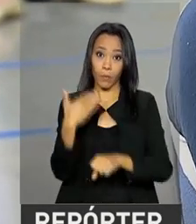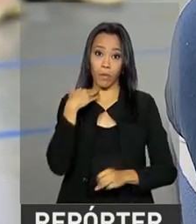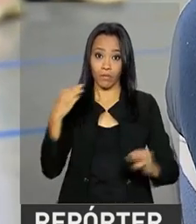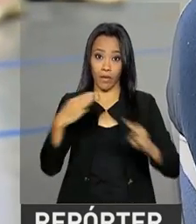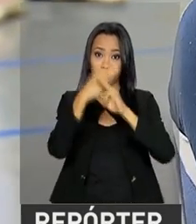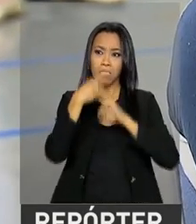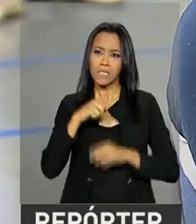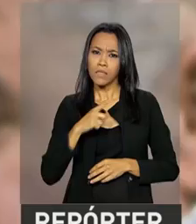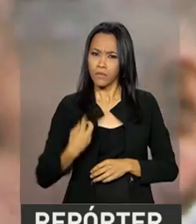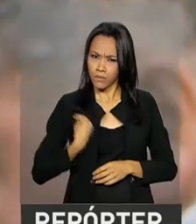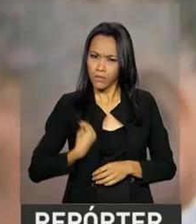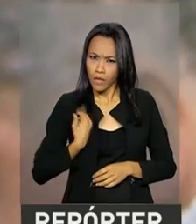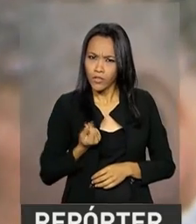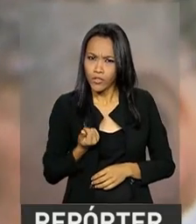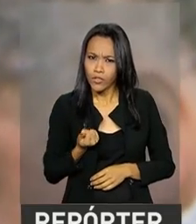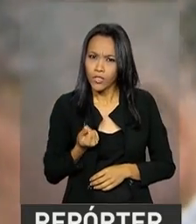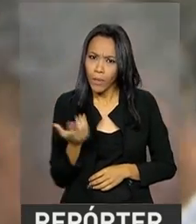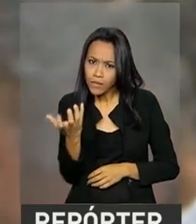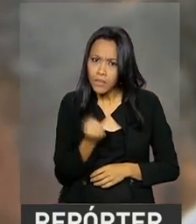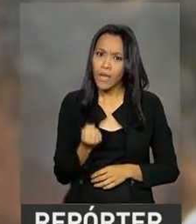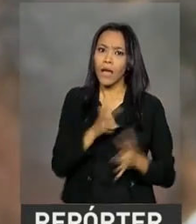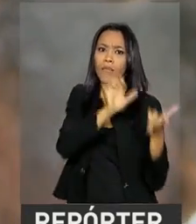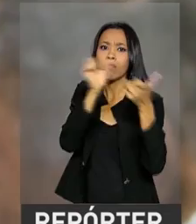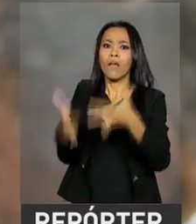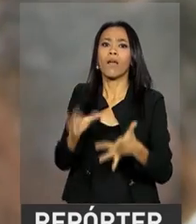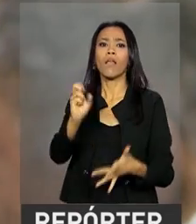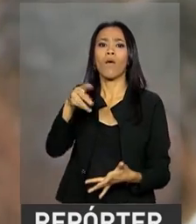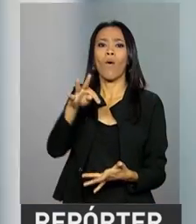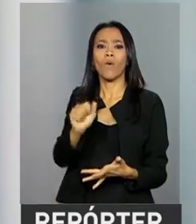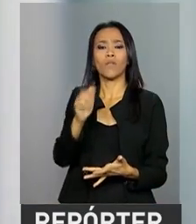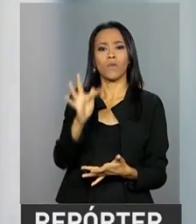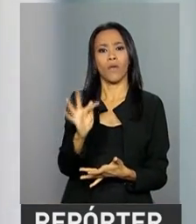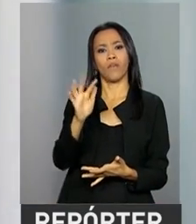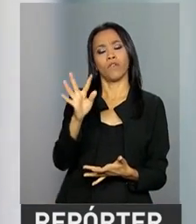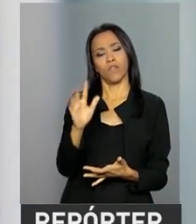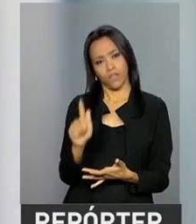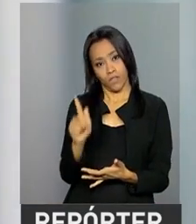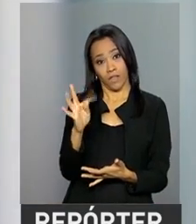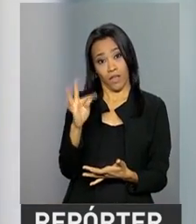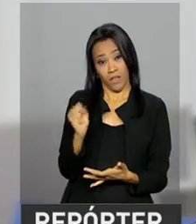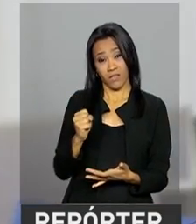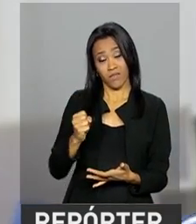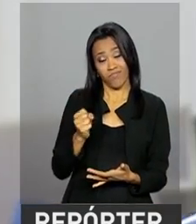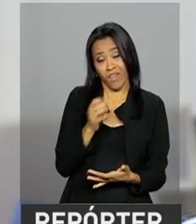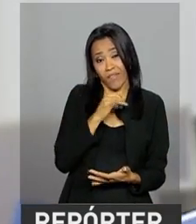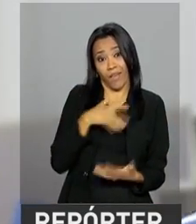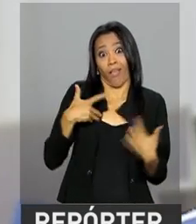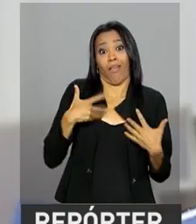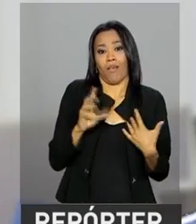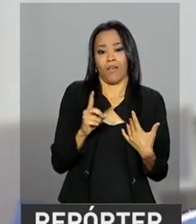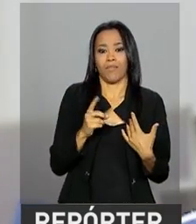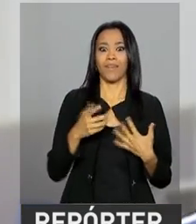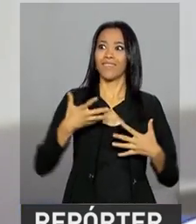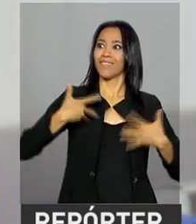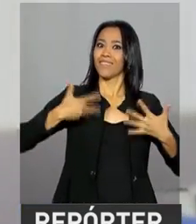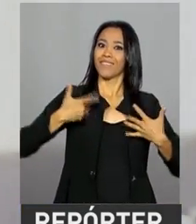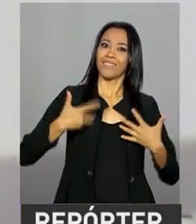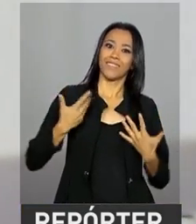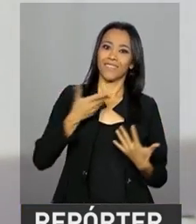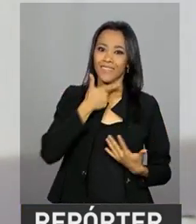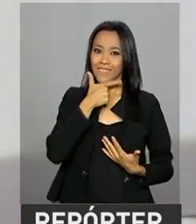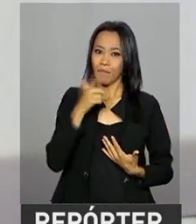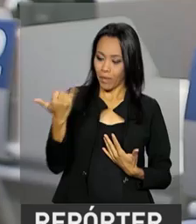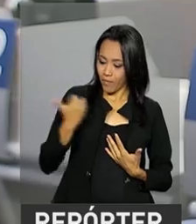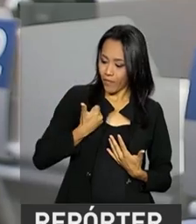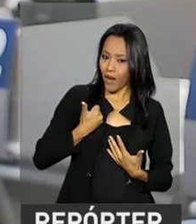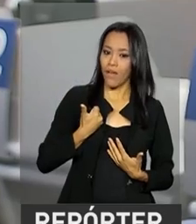saber se tinha dinheiro a sacar em contas inativas do FGTS não estava muito animado mas saiu contente com a informação